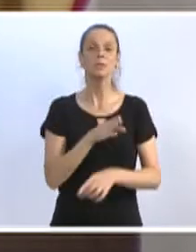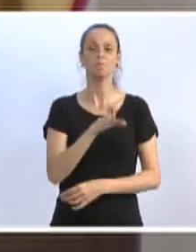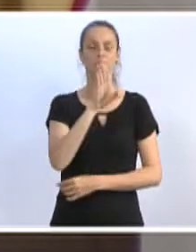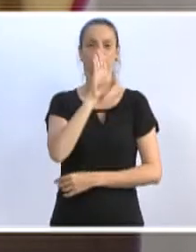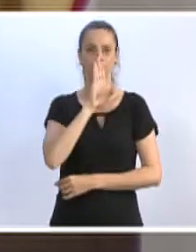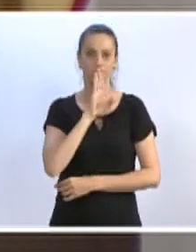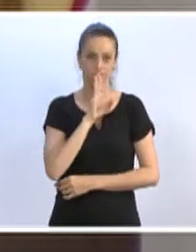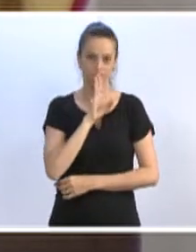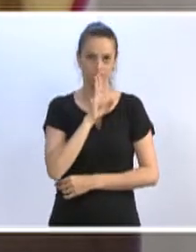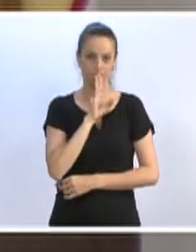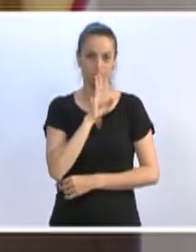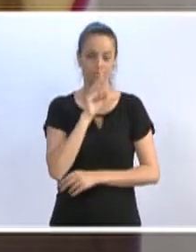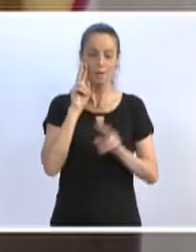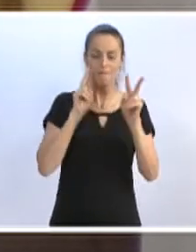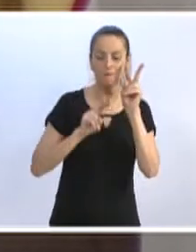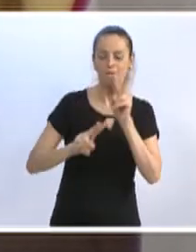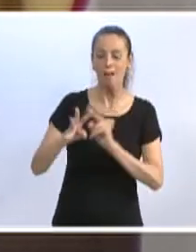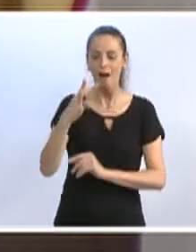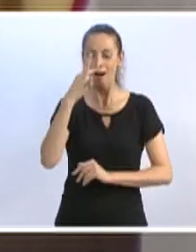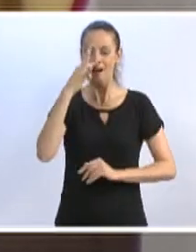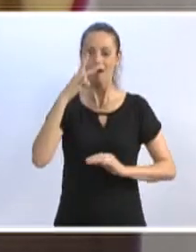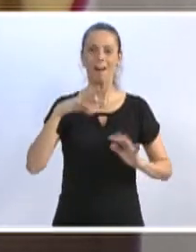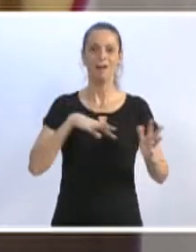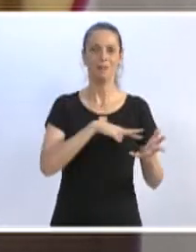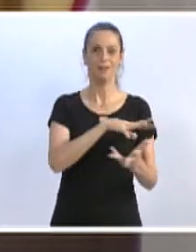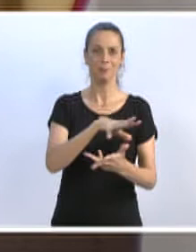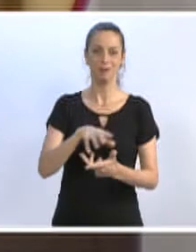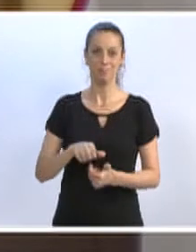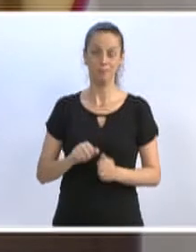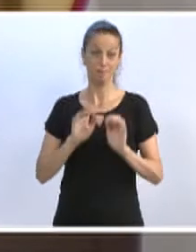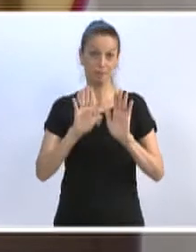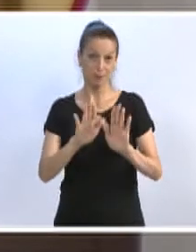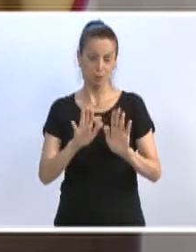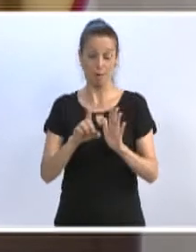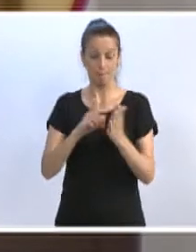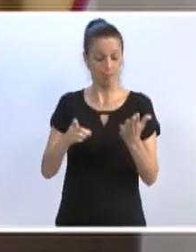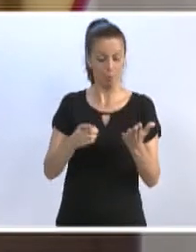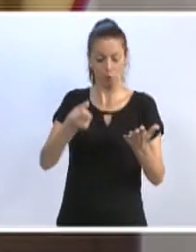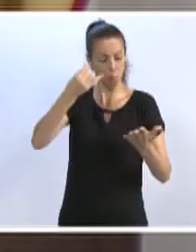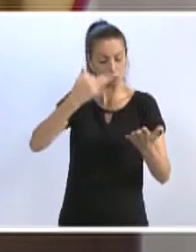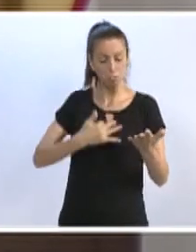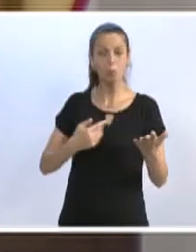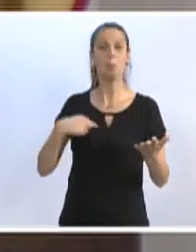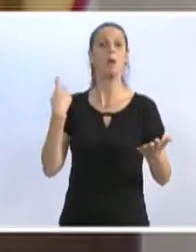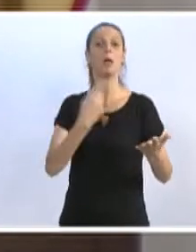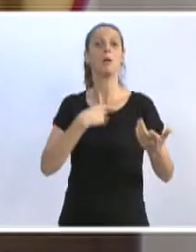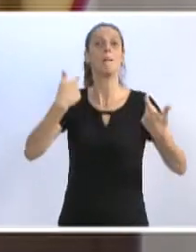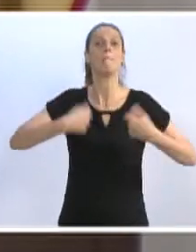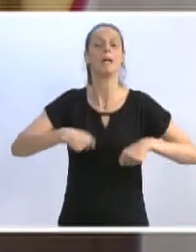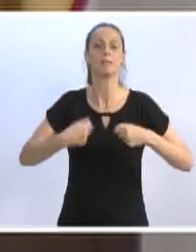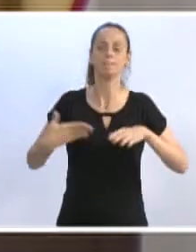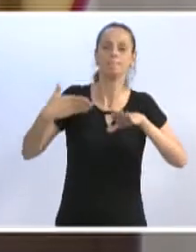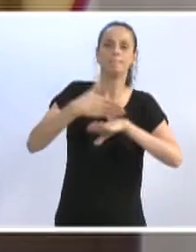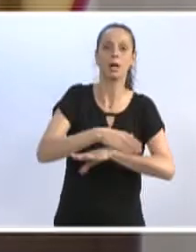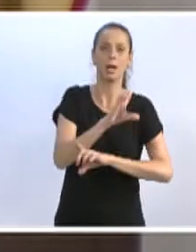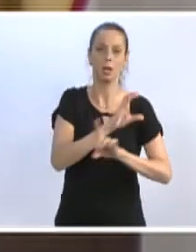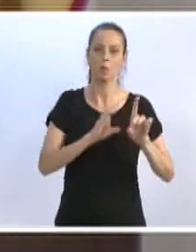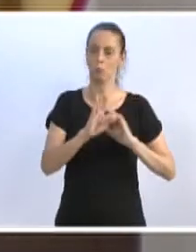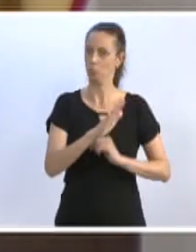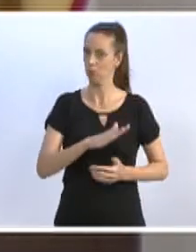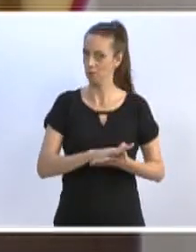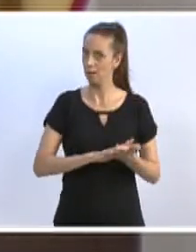silêncio. A Bíblia aqui não diz para participarmos do culto. Diz para descansarmos.